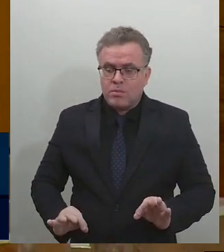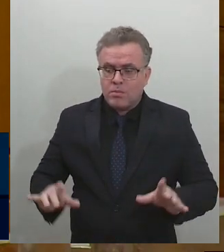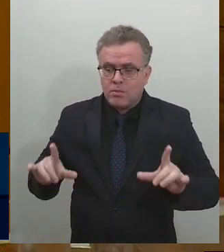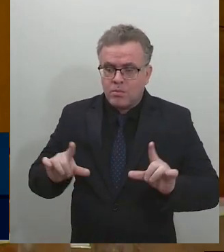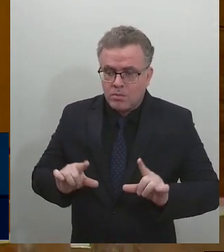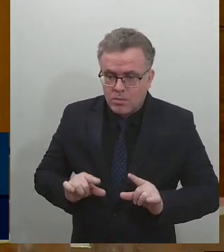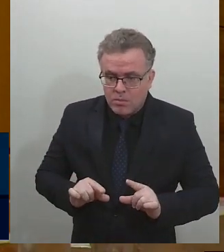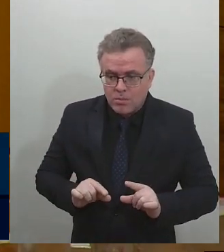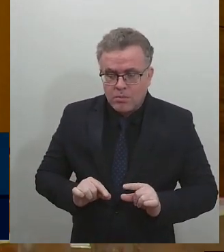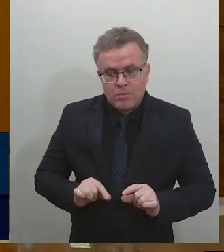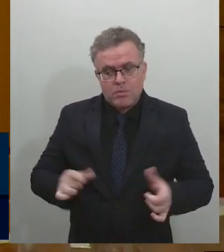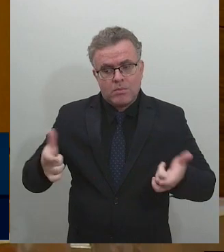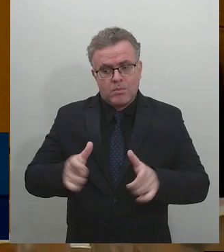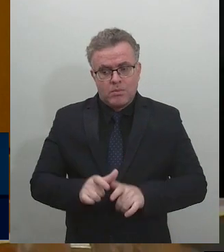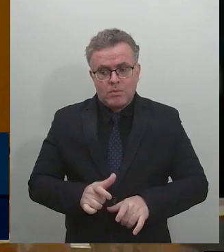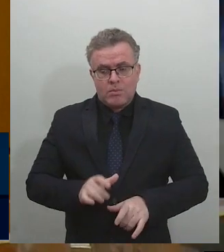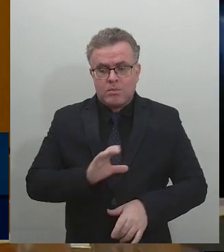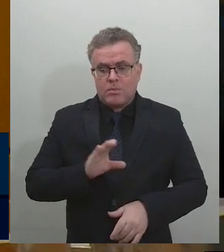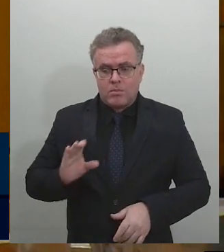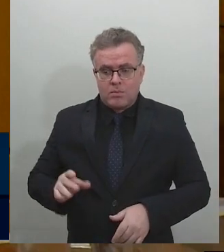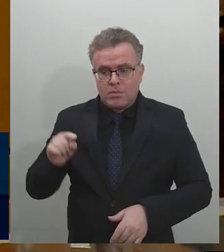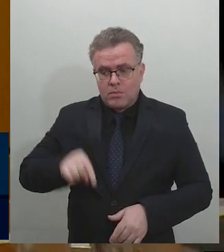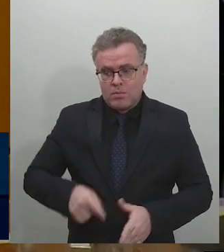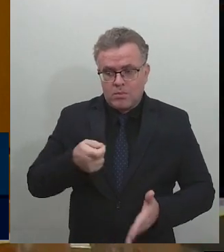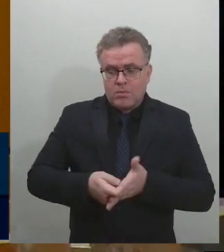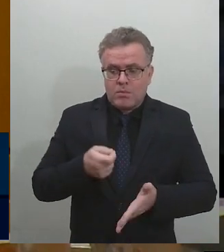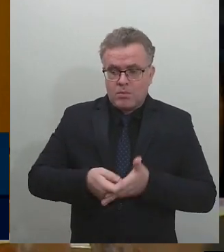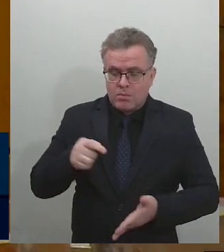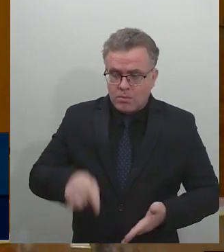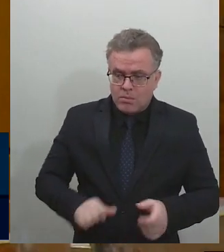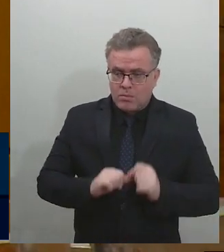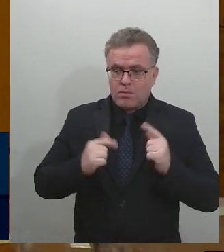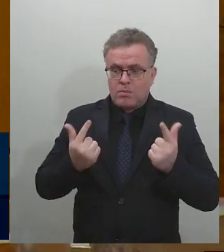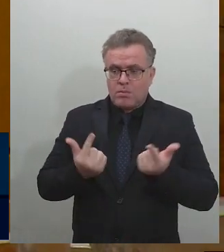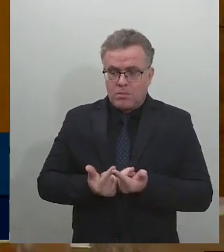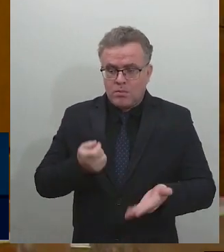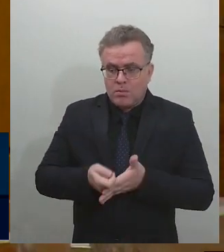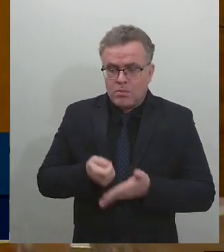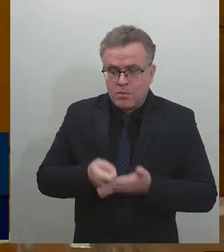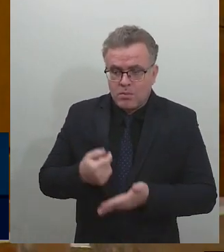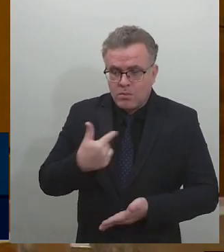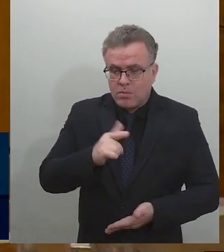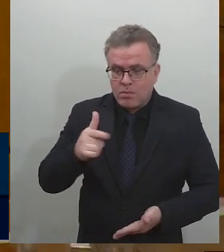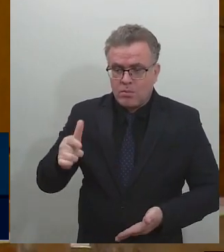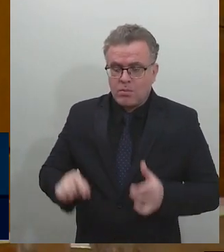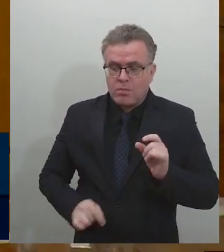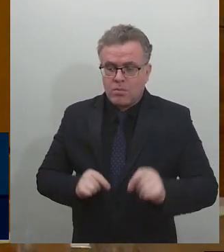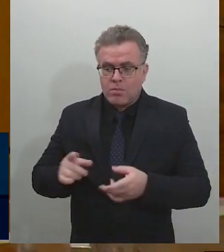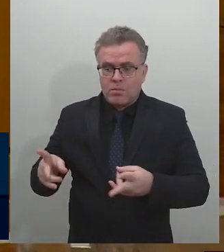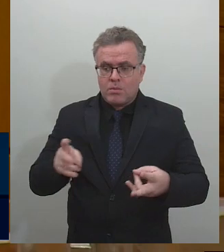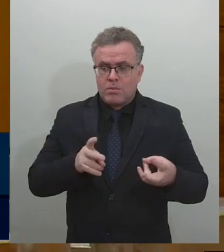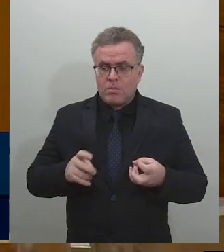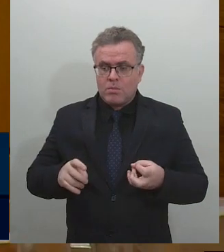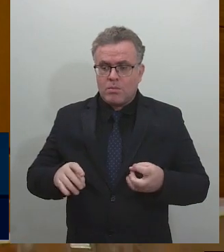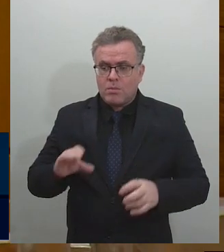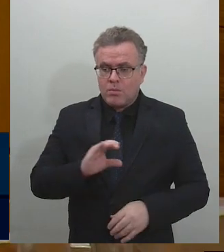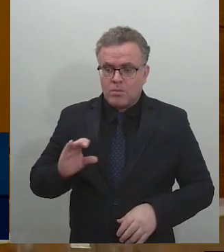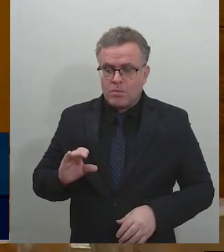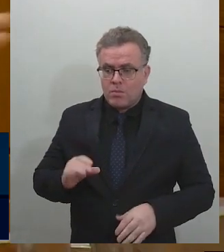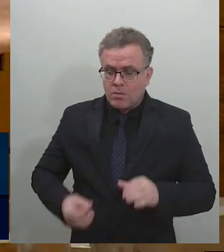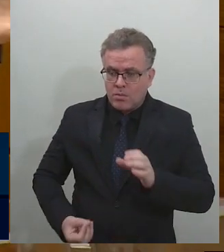dessa Assembleia Legislativa, cobra de outros órgãos, mas a gente percebe agora que, em vez deles realizarem concurso